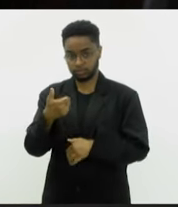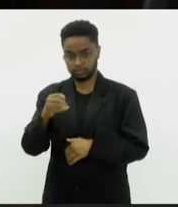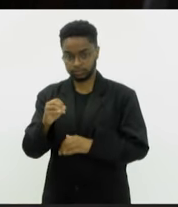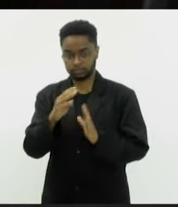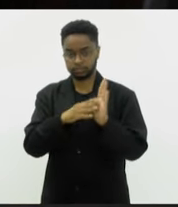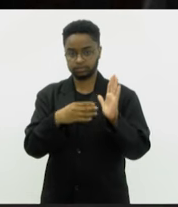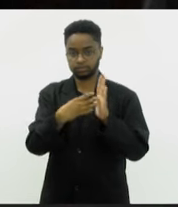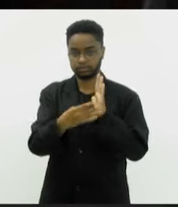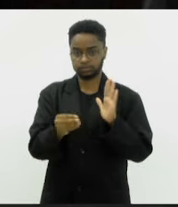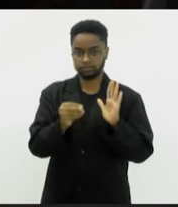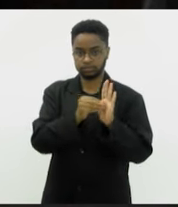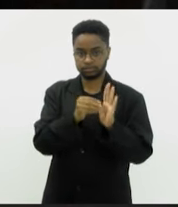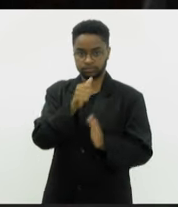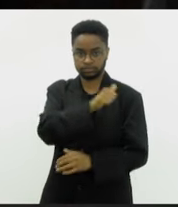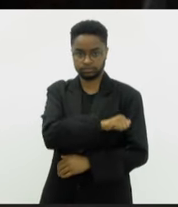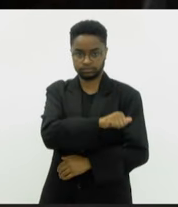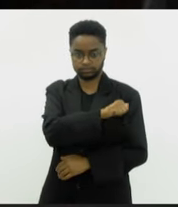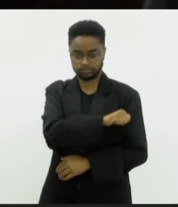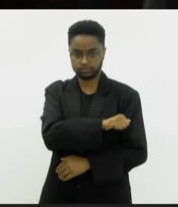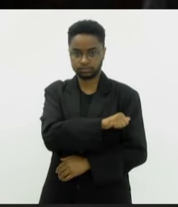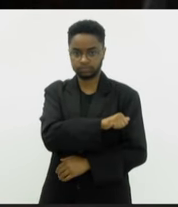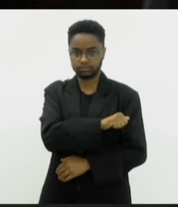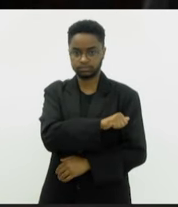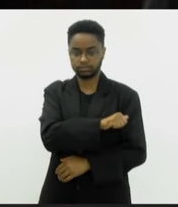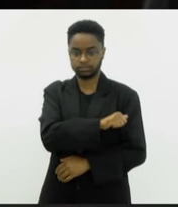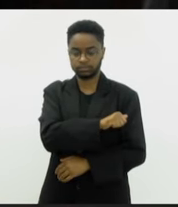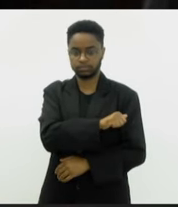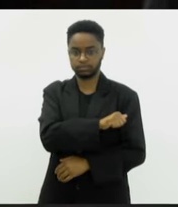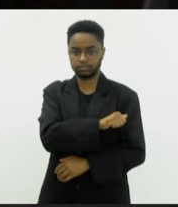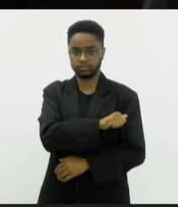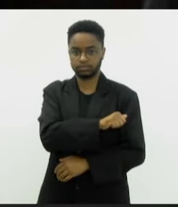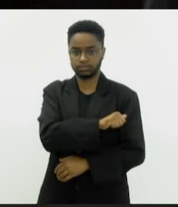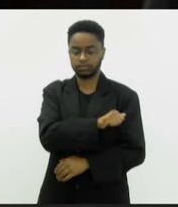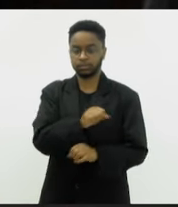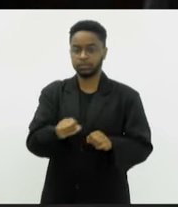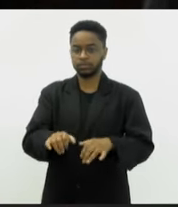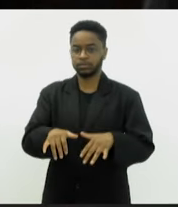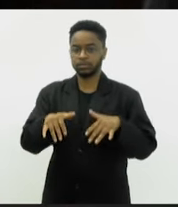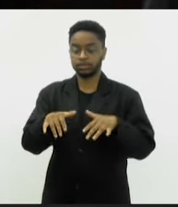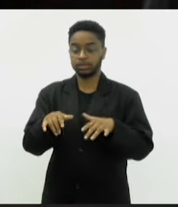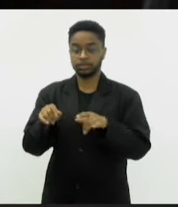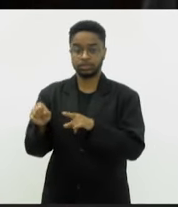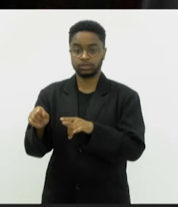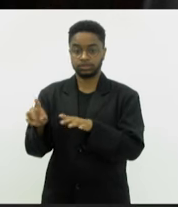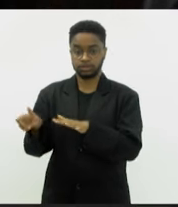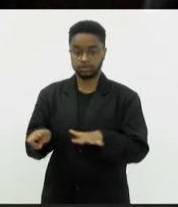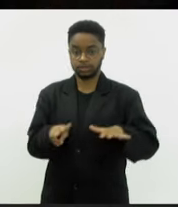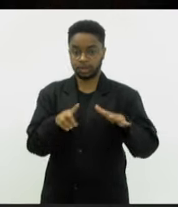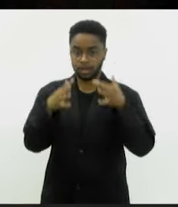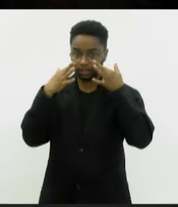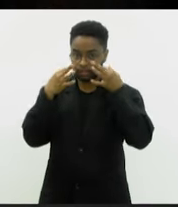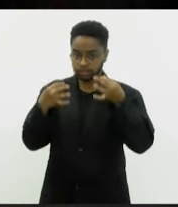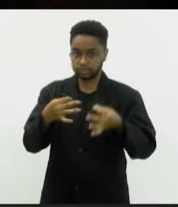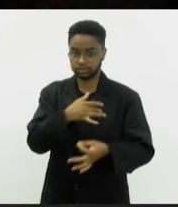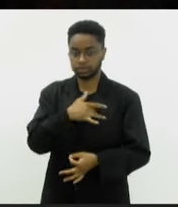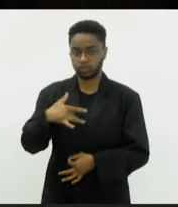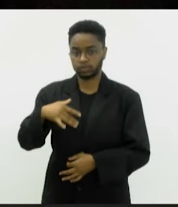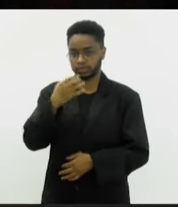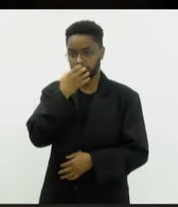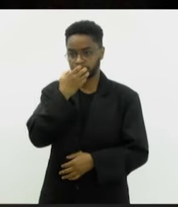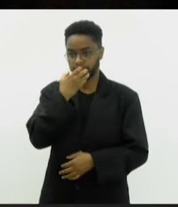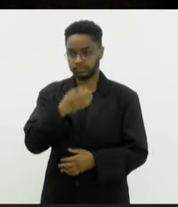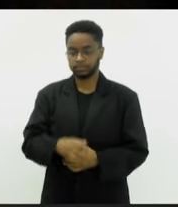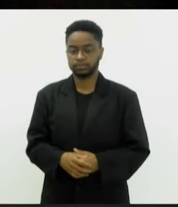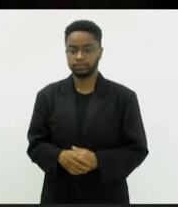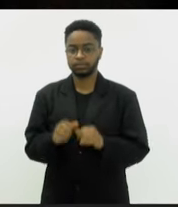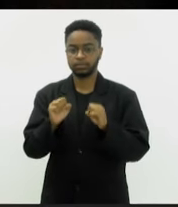2010, incluindo no calendário oficial do Estado do Rio de Janeiro a Semana Estadual de Atenção à Saúde Canina.